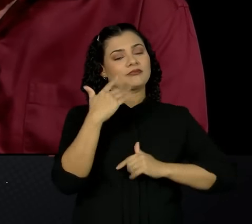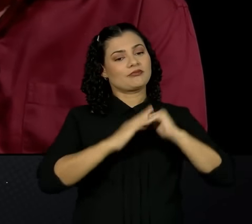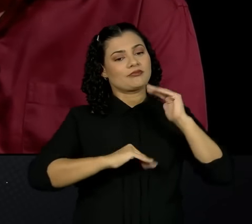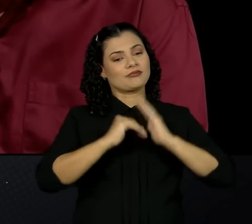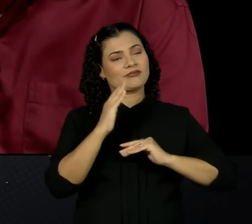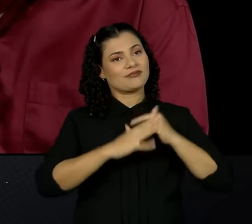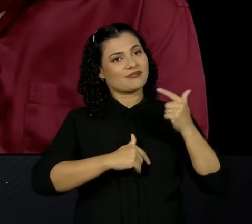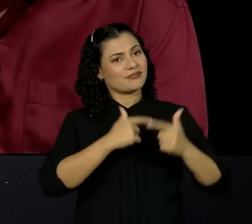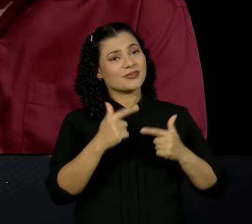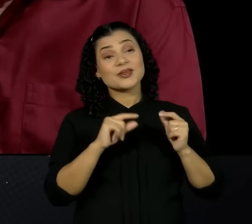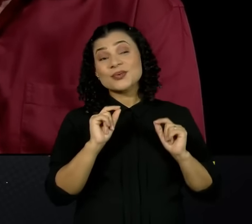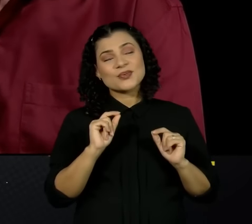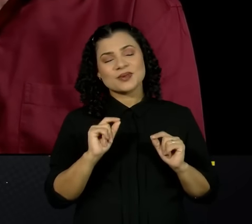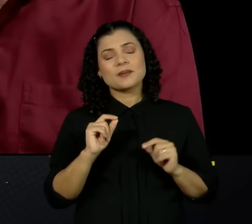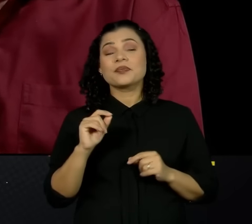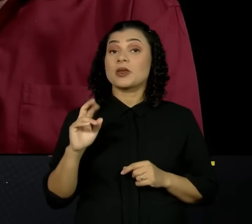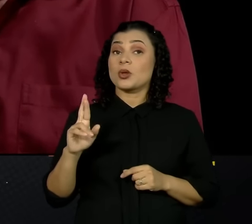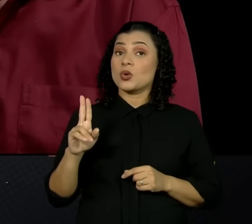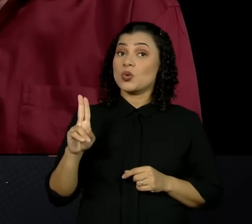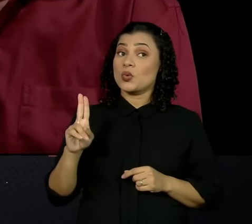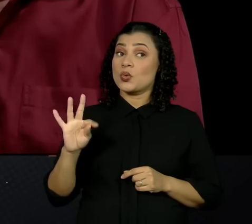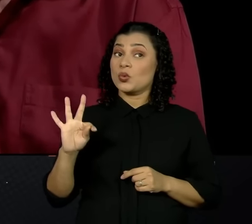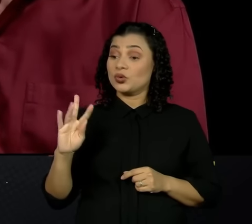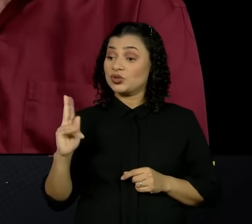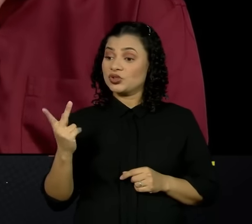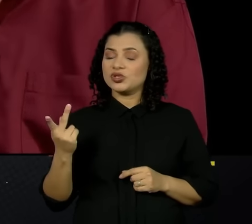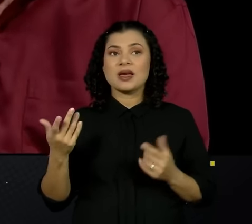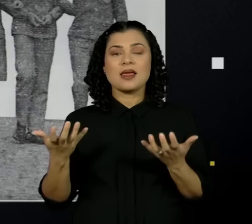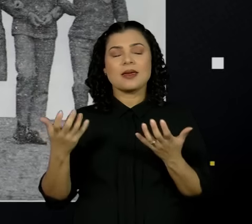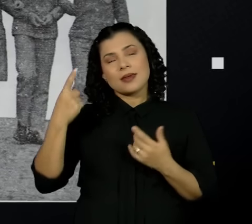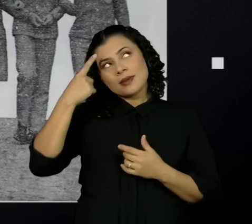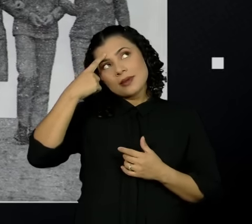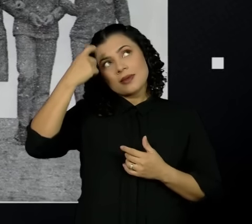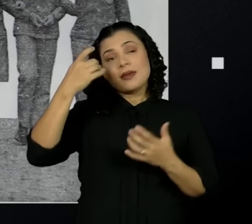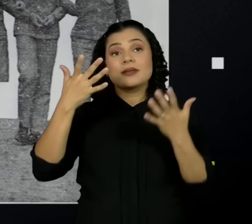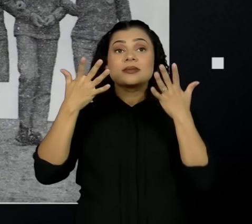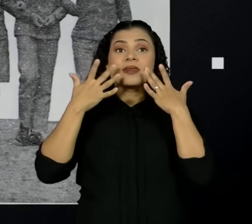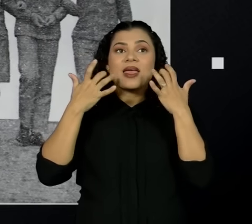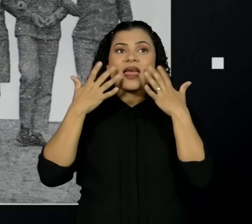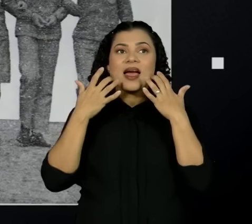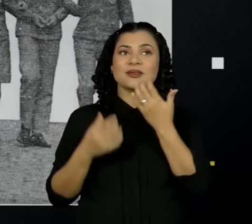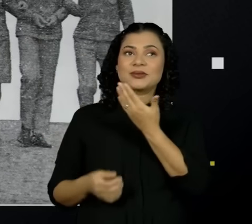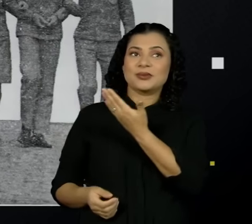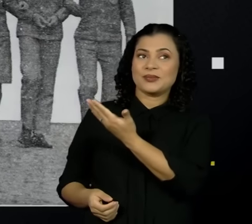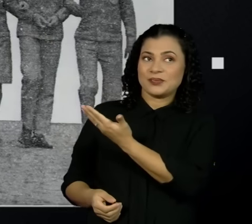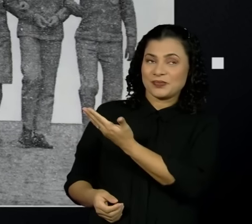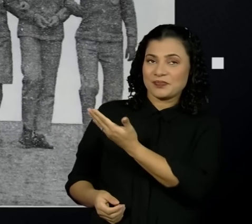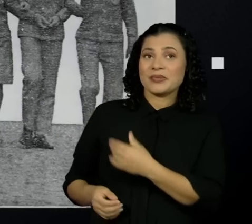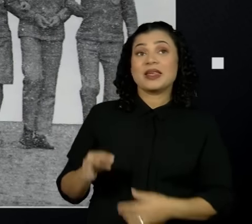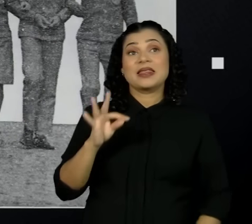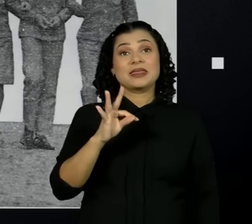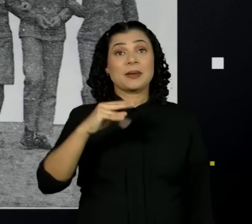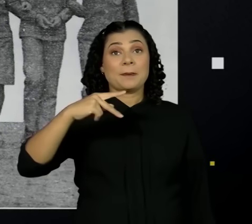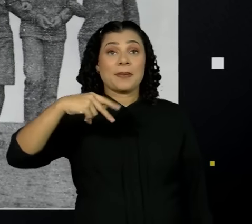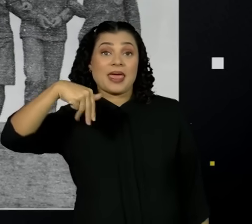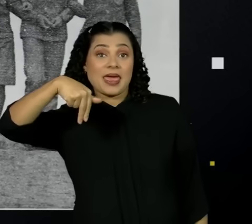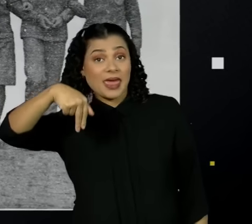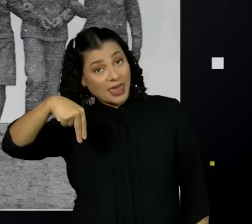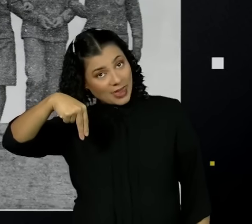a ideia da Ruth de montar o Teatro Ambulante, TPN, Teatro Popular